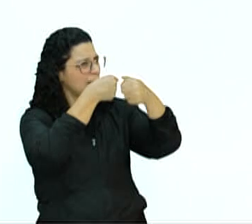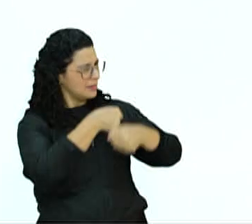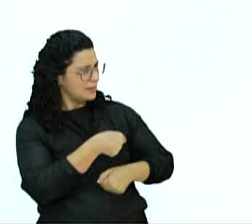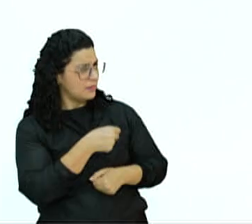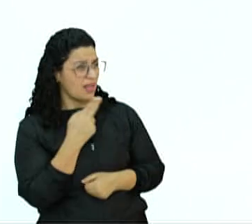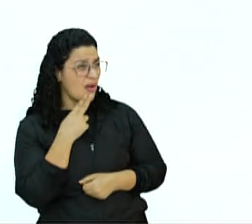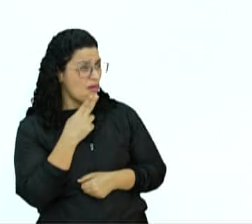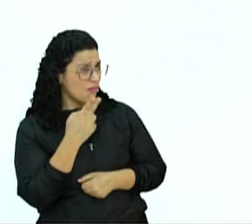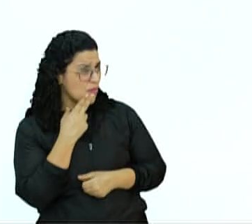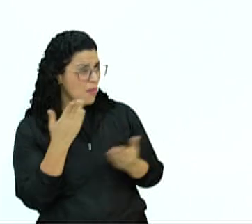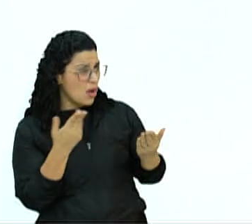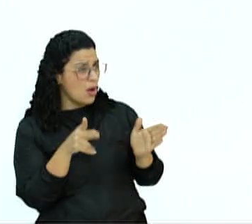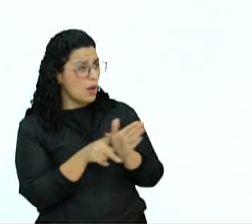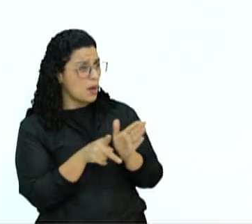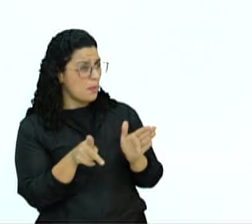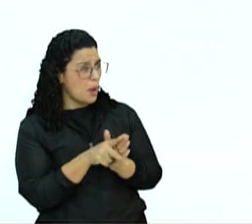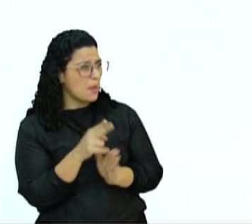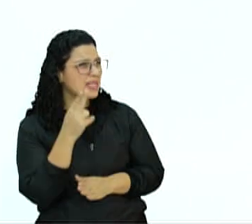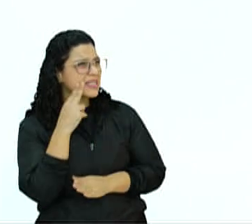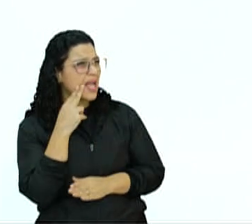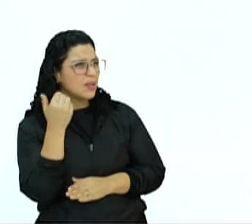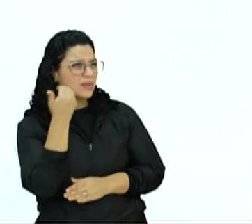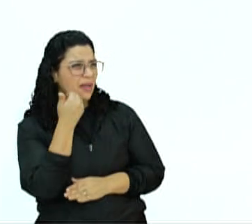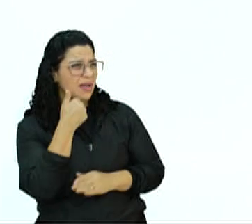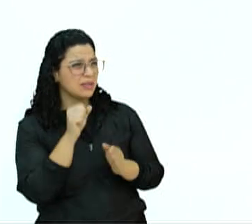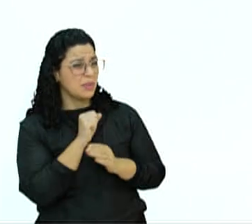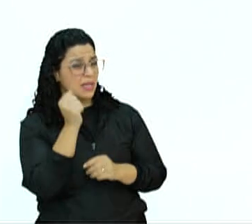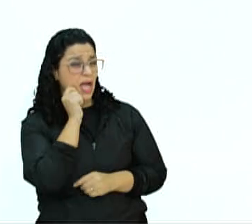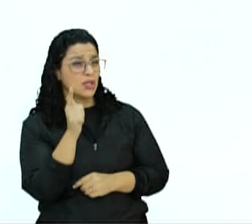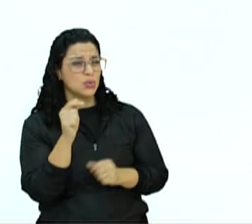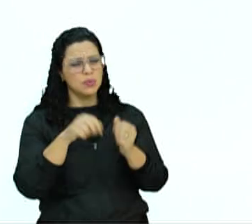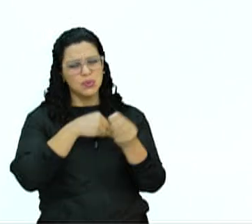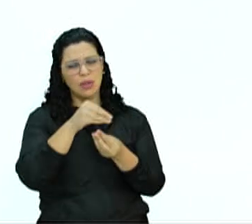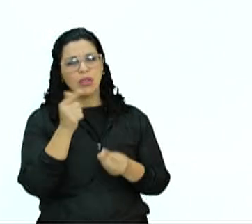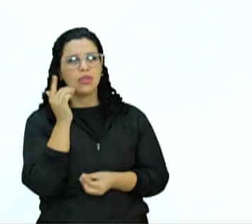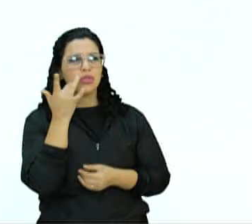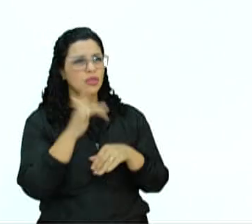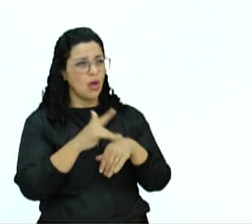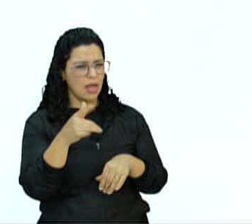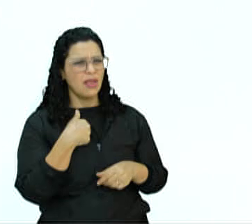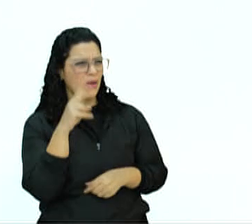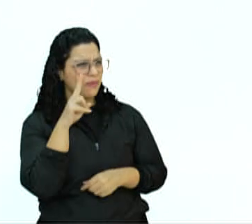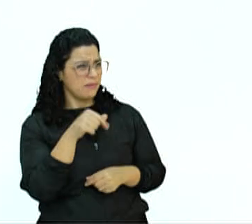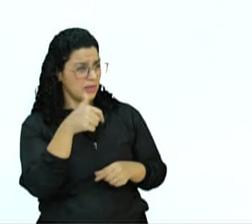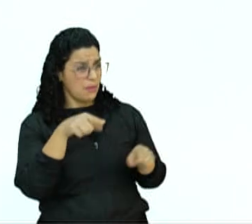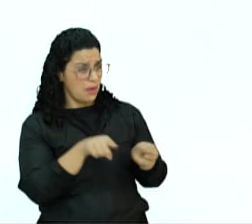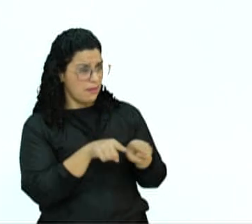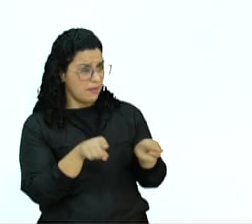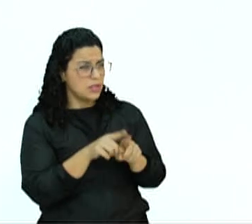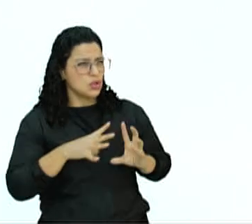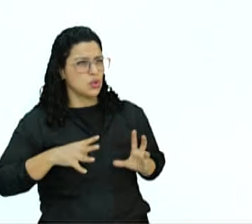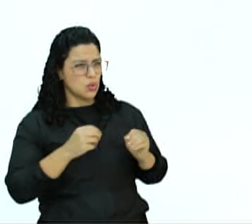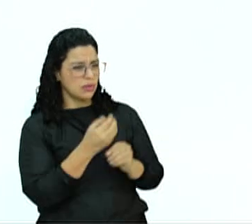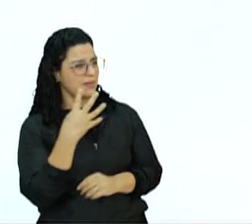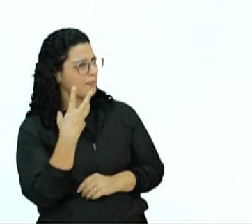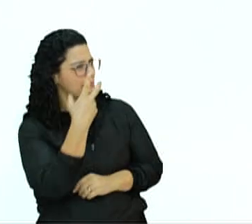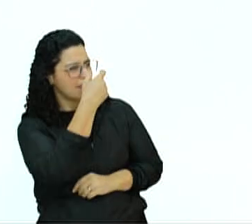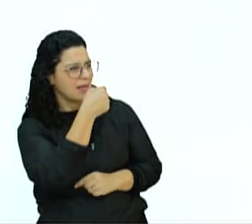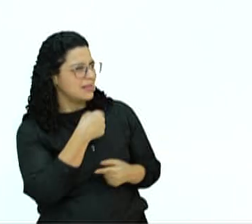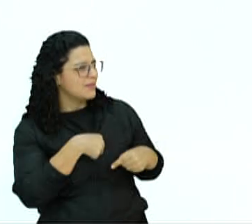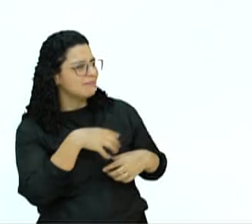E fuma agora uns cigarrinhos pilantras, azul e dourado. Juro que eu tinha que ver uma vez de toda essa